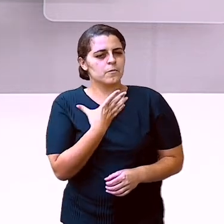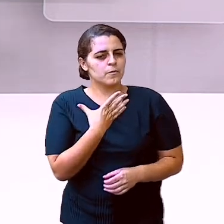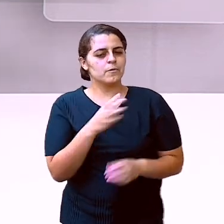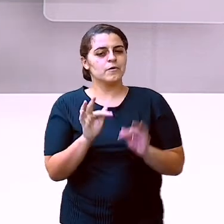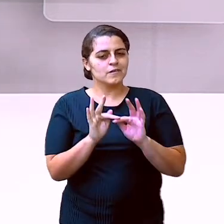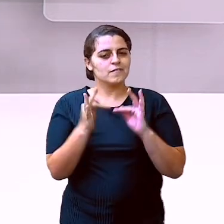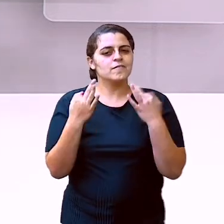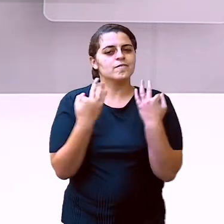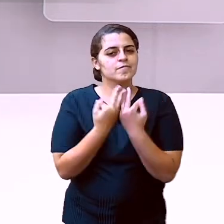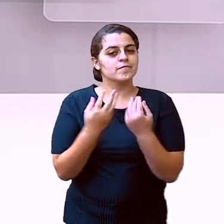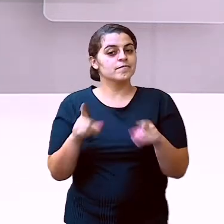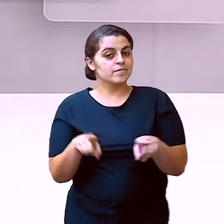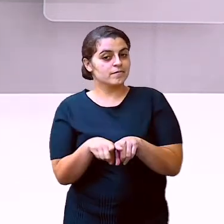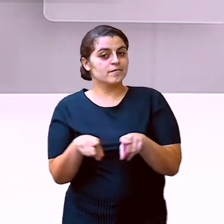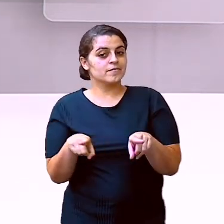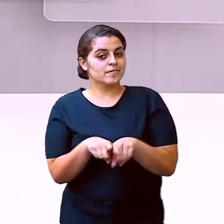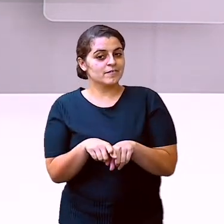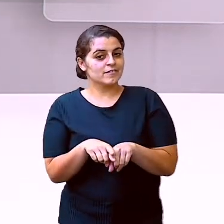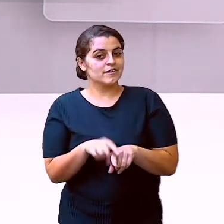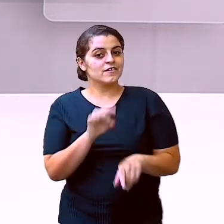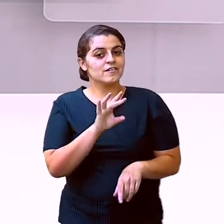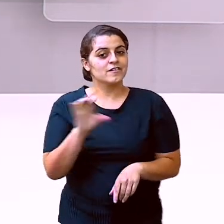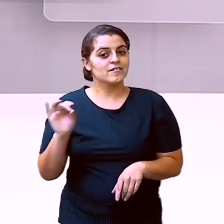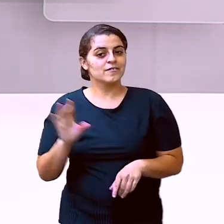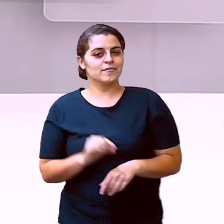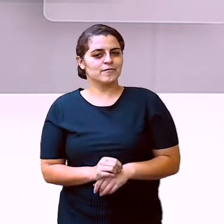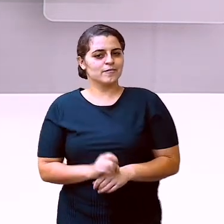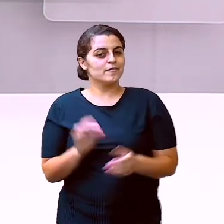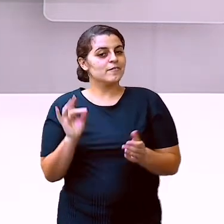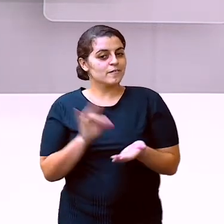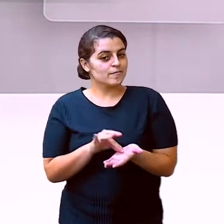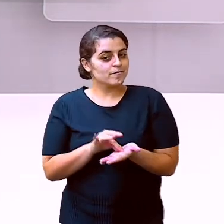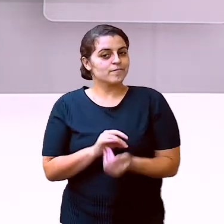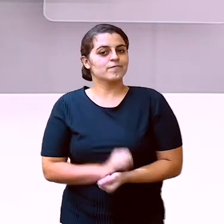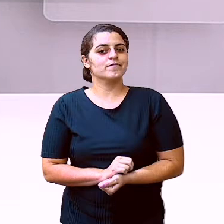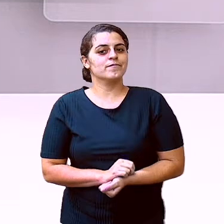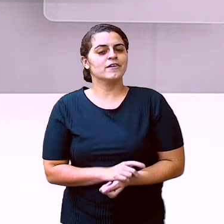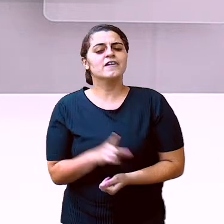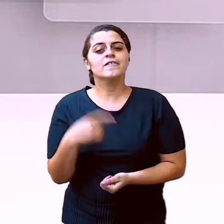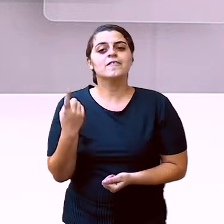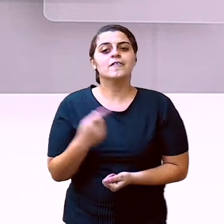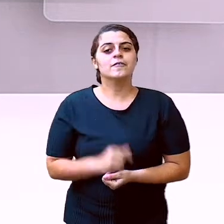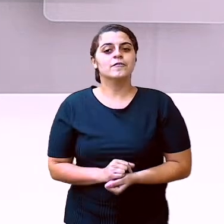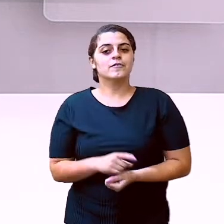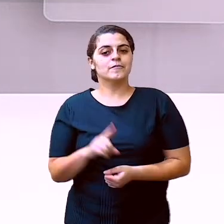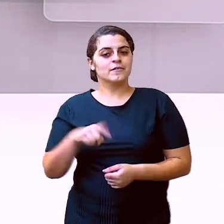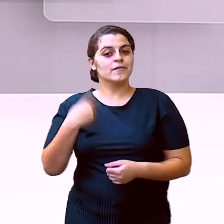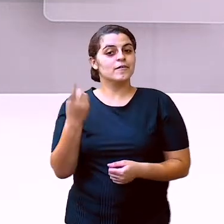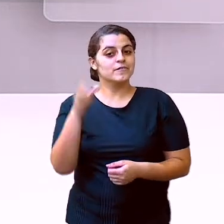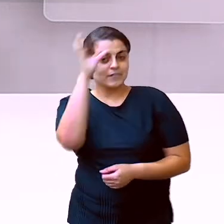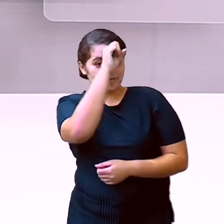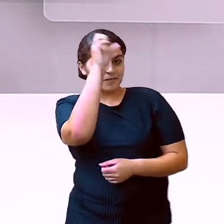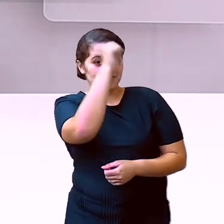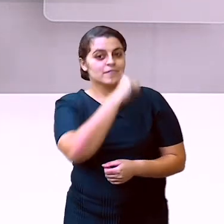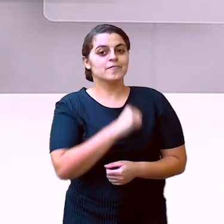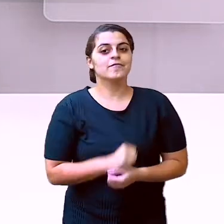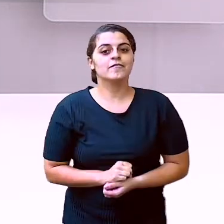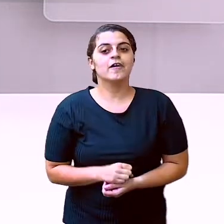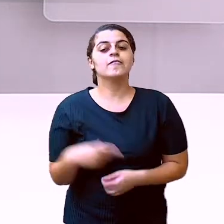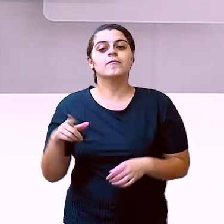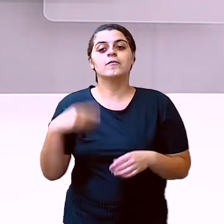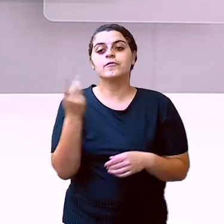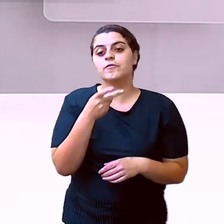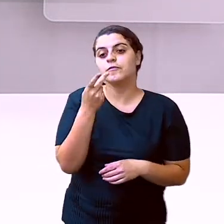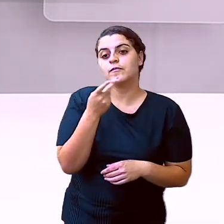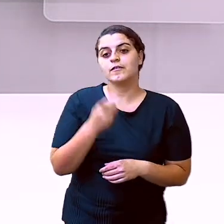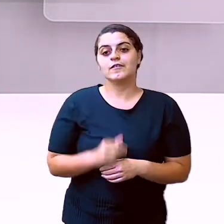sua família e de todos nós. Não é isso mesmo? E aí, vamos para a nossa aula de hoje? Hoje nós vamos